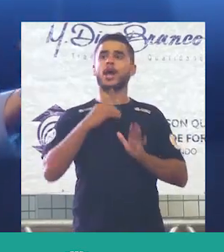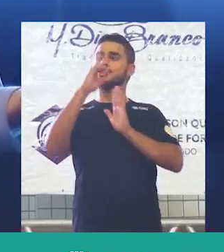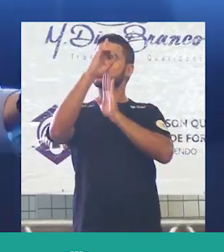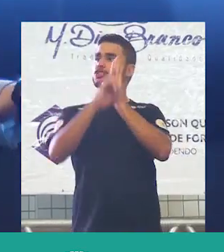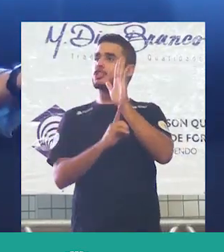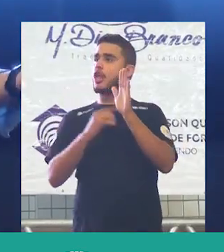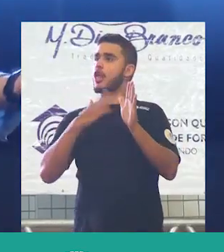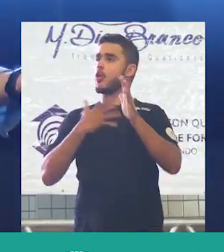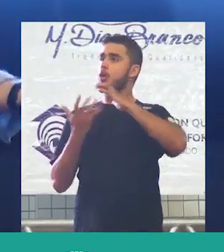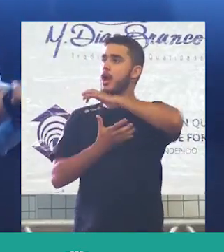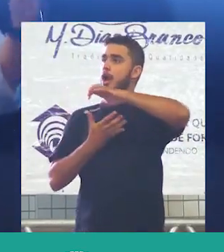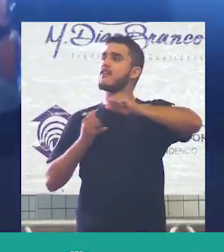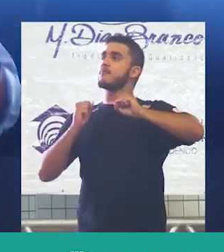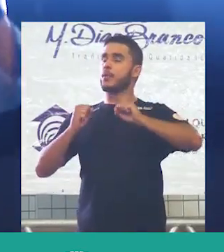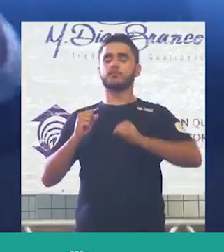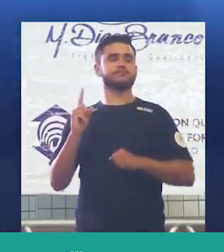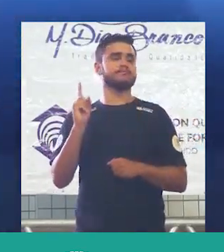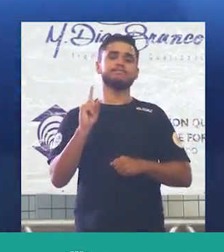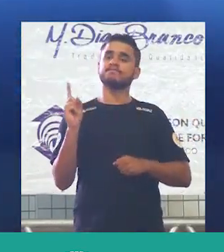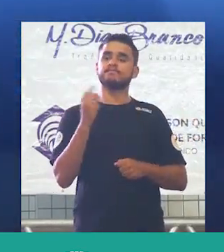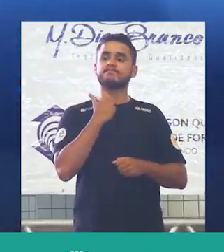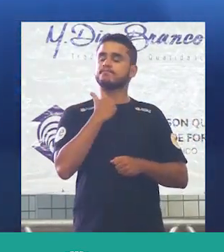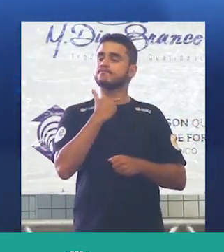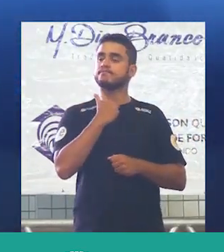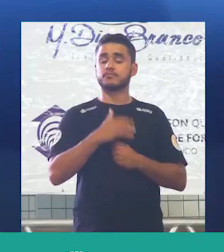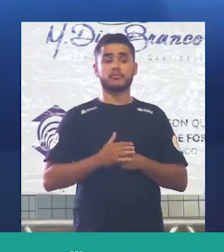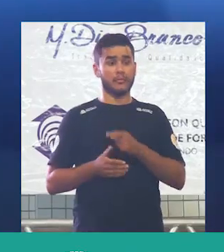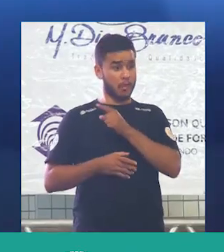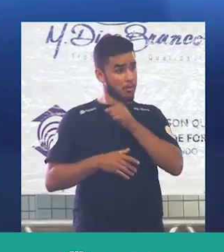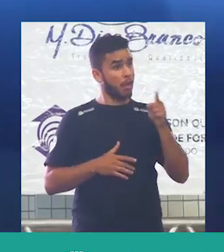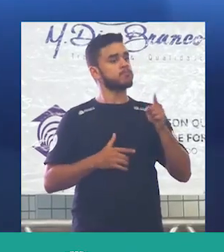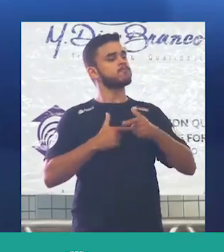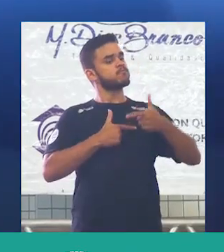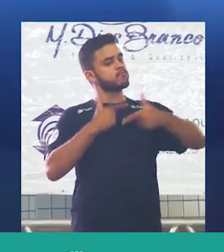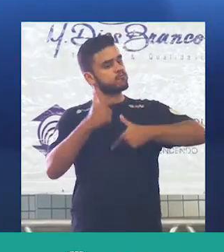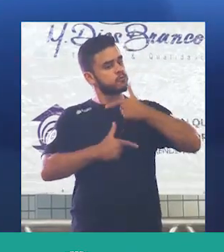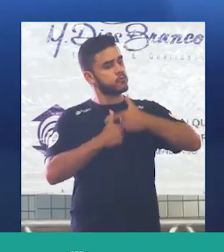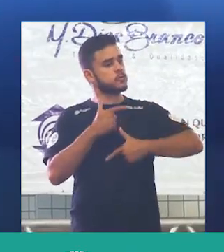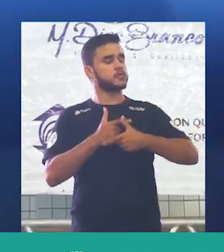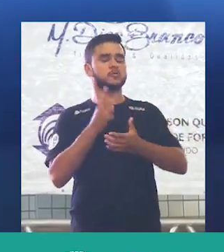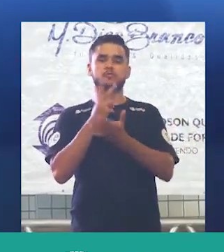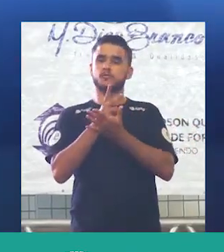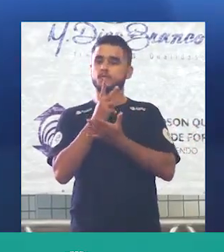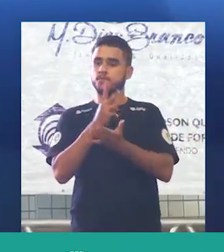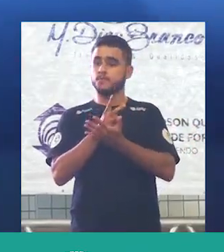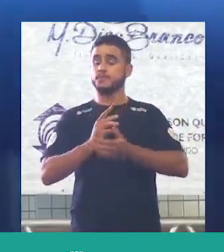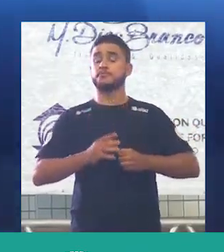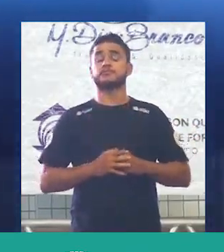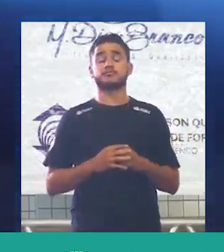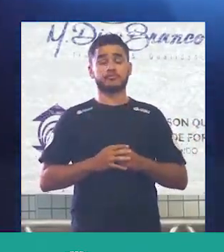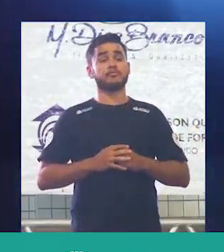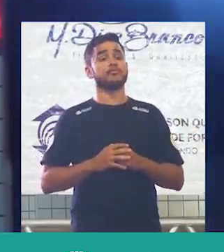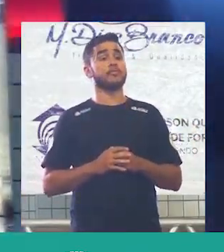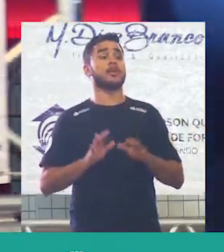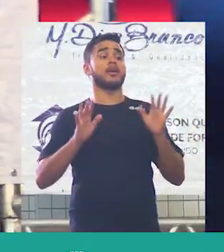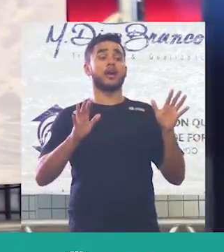direito de se fazer greve. Mas mesmo assim os trabalhadores lutavam. Aí os